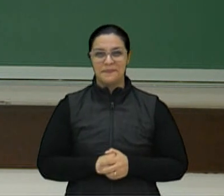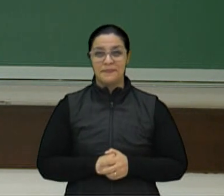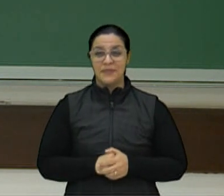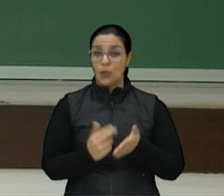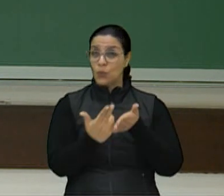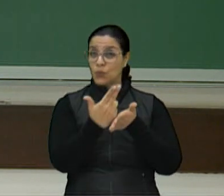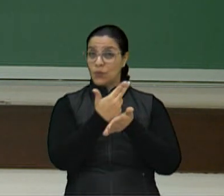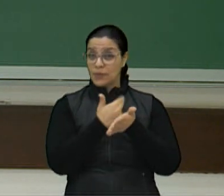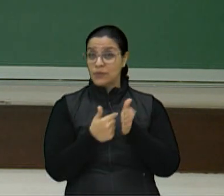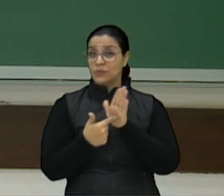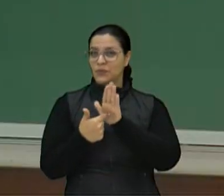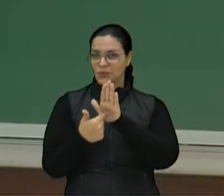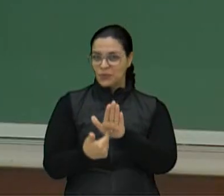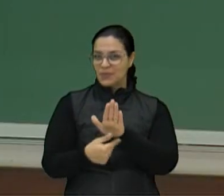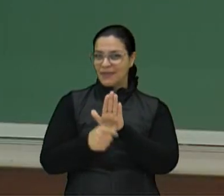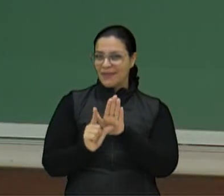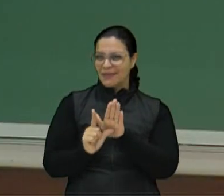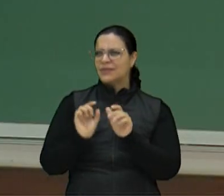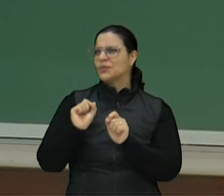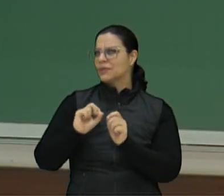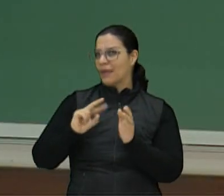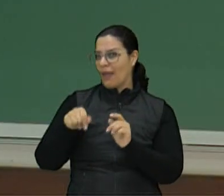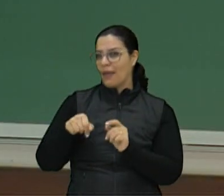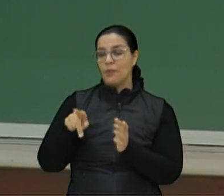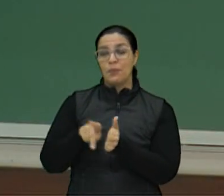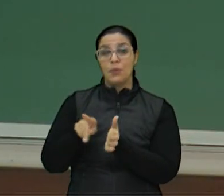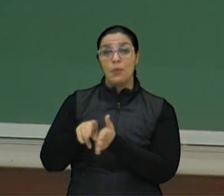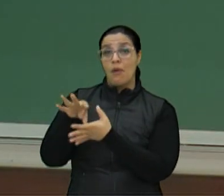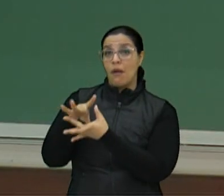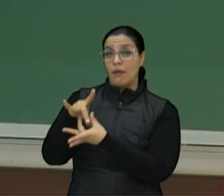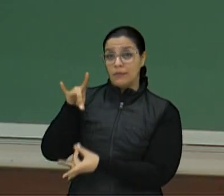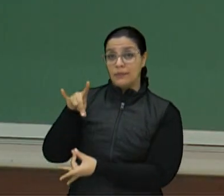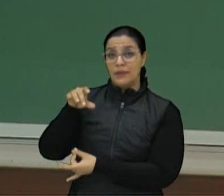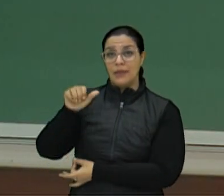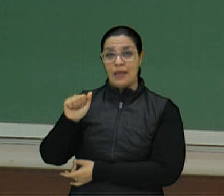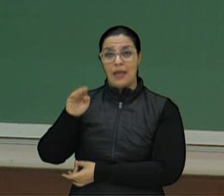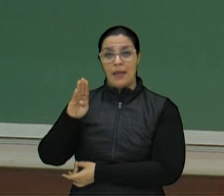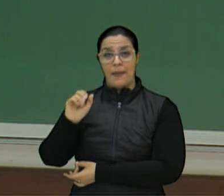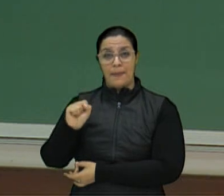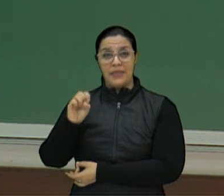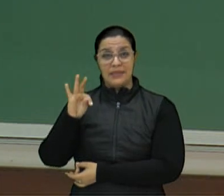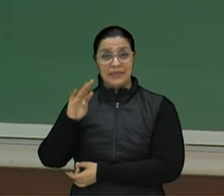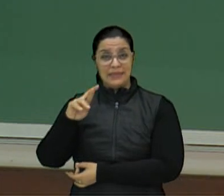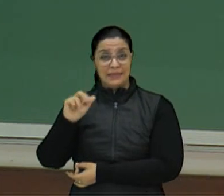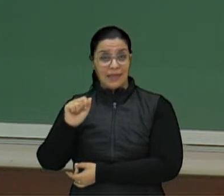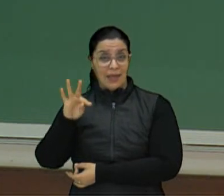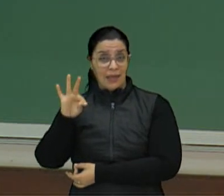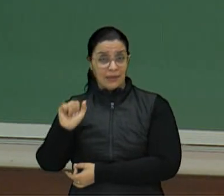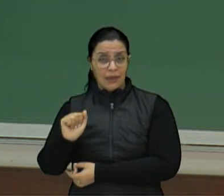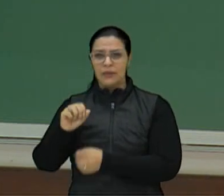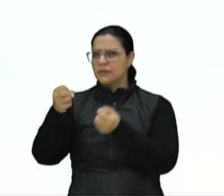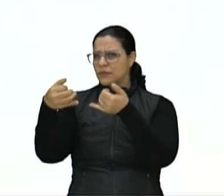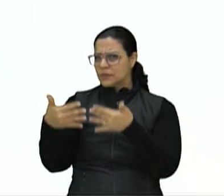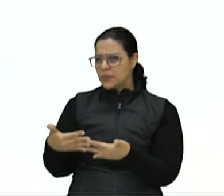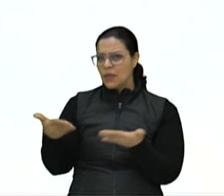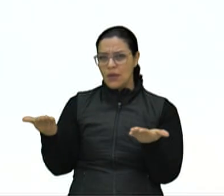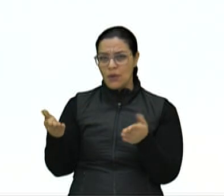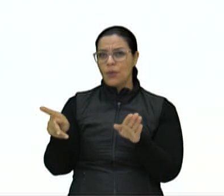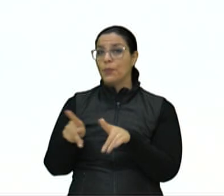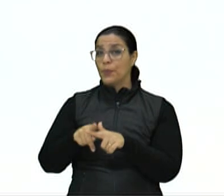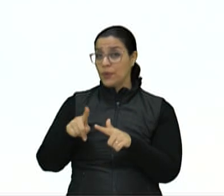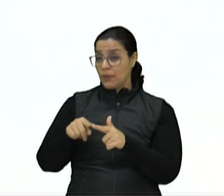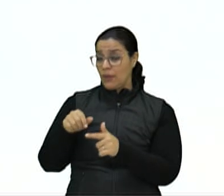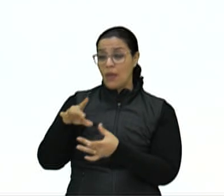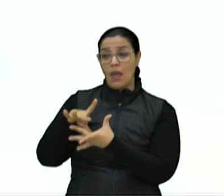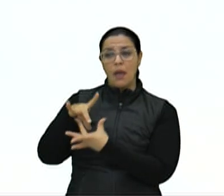A imagem que apresentei anteriormente é uma arte figurativa ou abstrata? Explique. Trata-se de uma